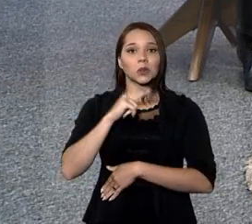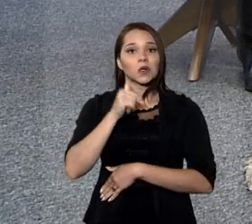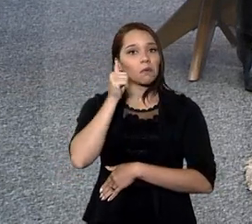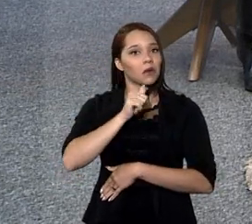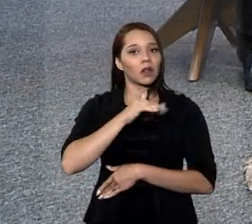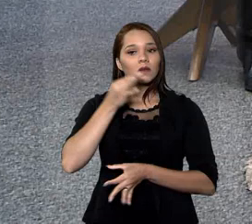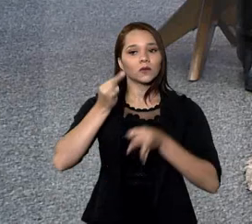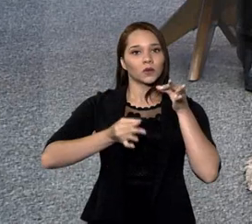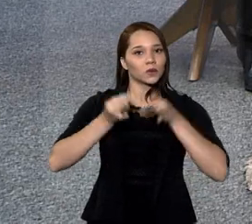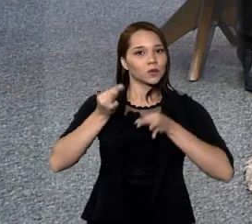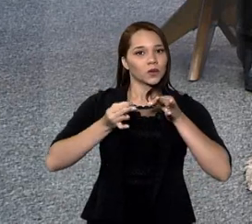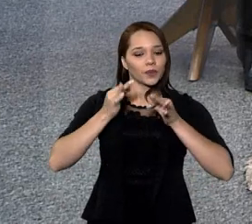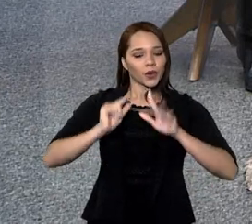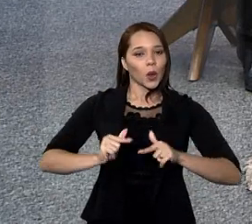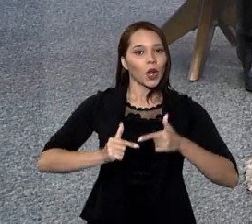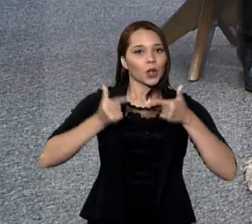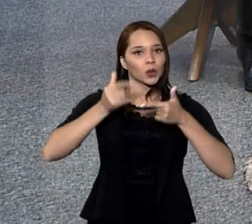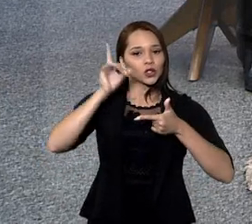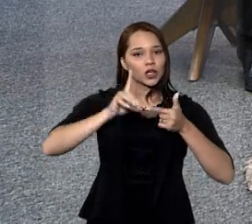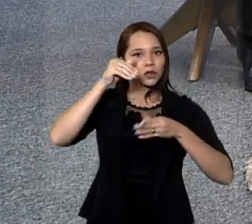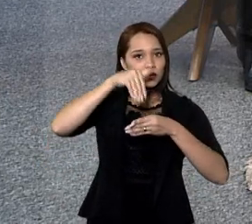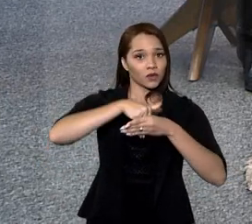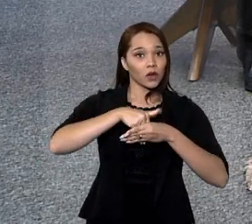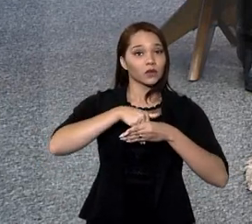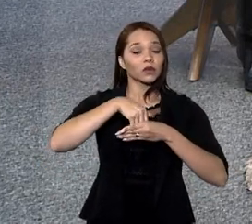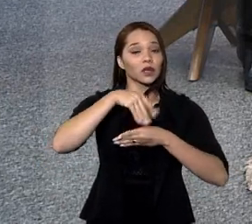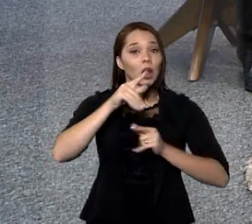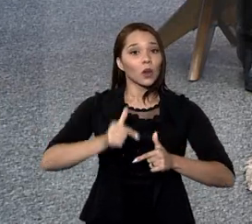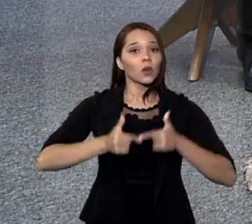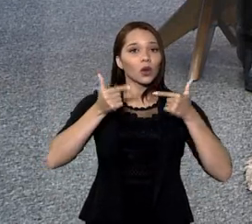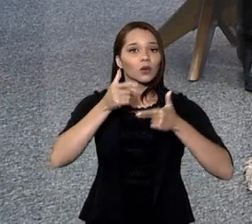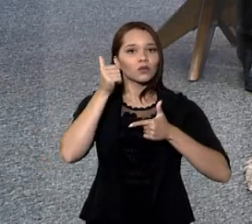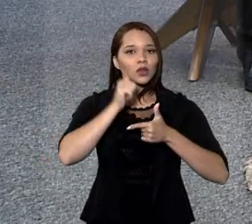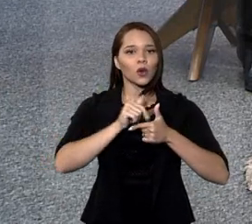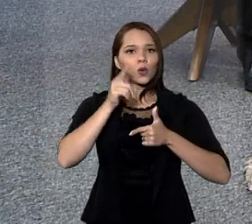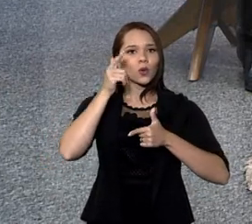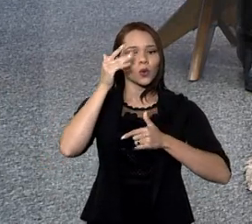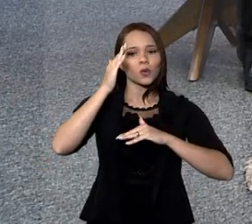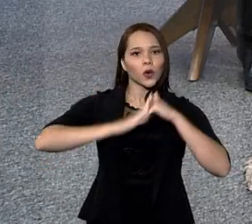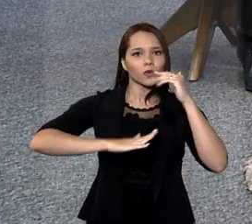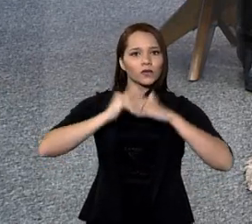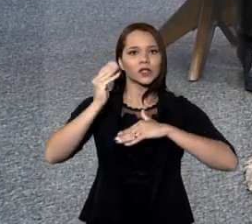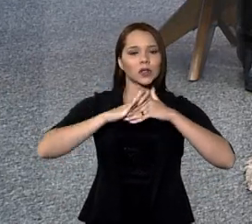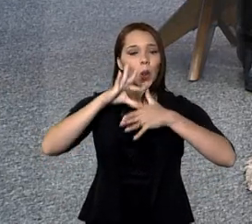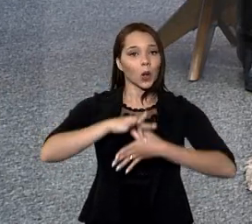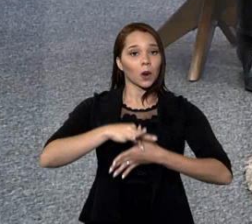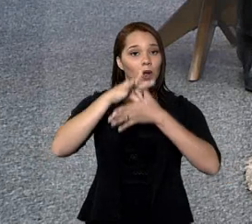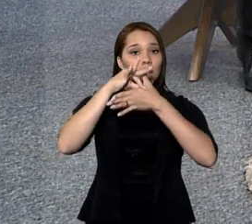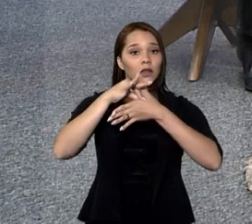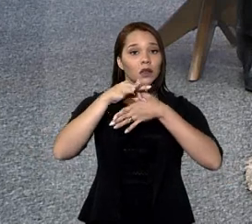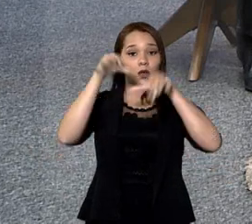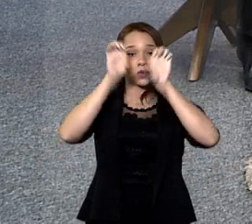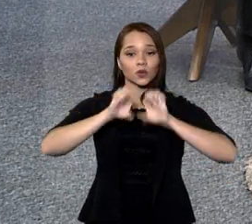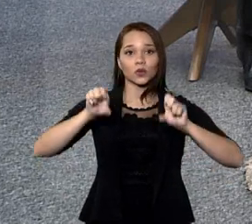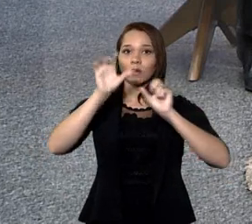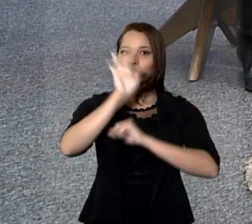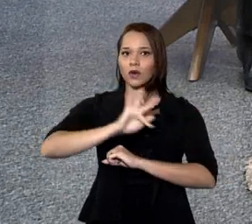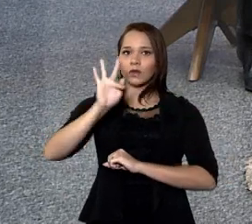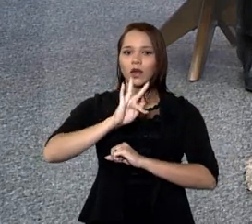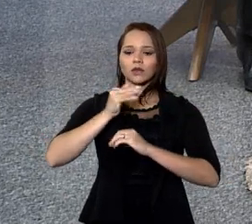havia mulher de juízes que ser a luta pelo direito a volta eu luta para chegada profissões liberais e os estudos universitários